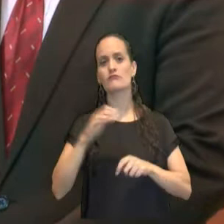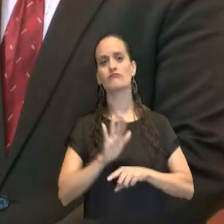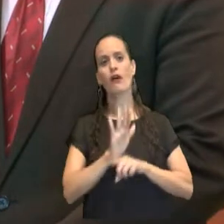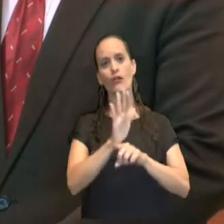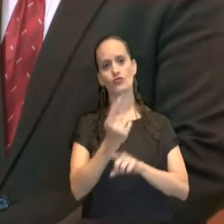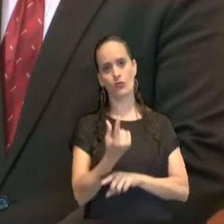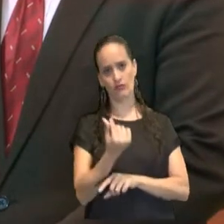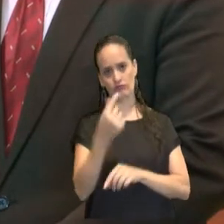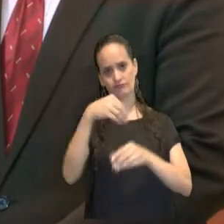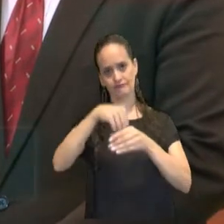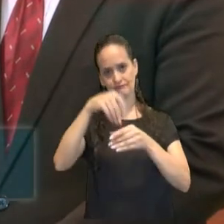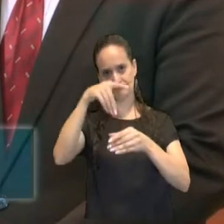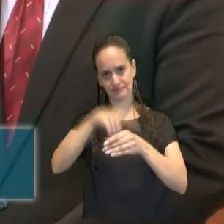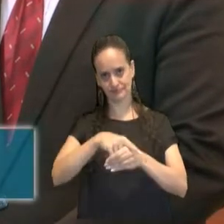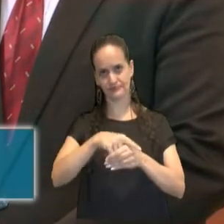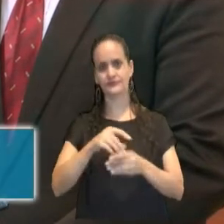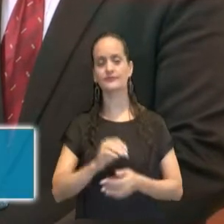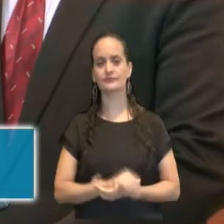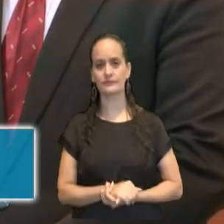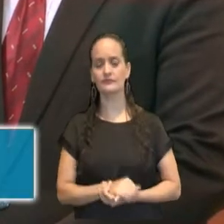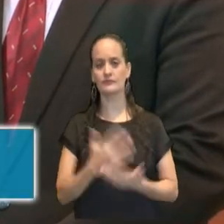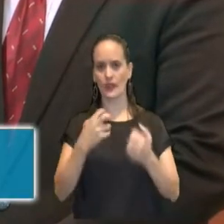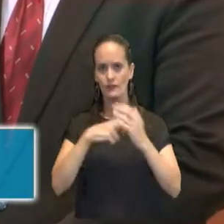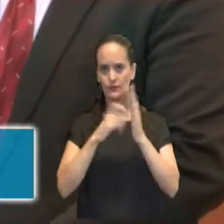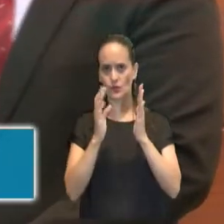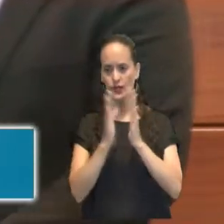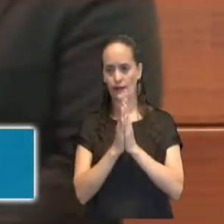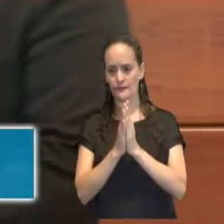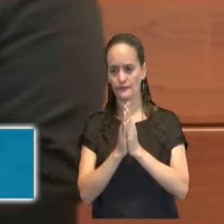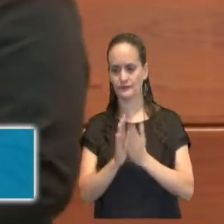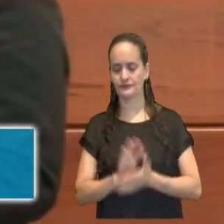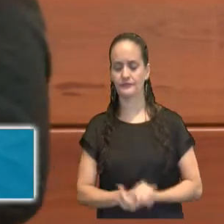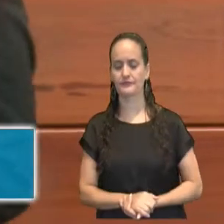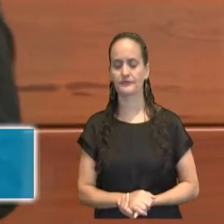pelos dízimos e pela fidelidade dos irmãos. Vamos orar.